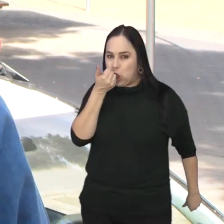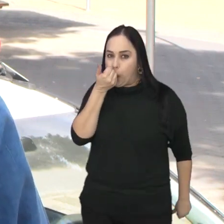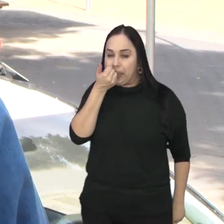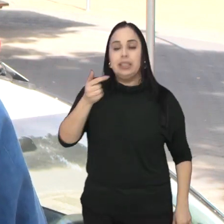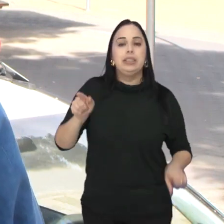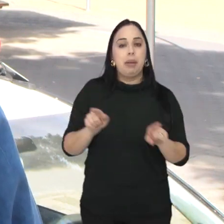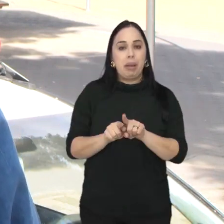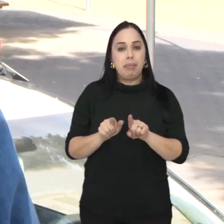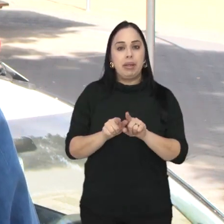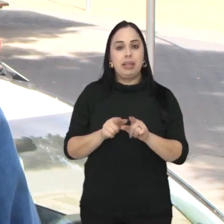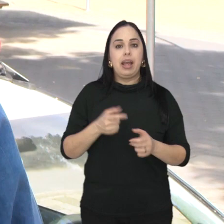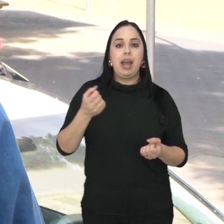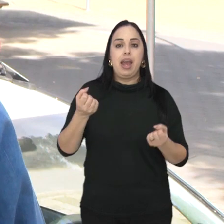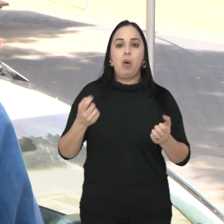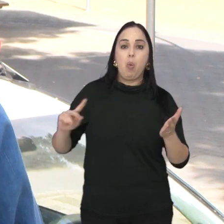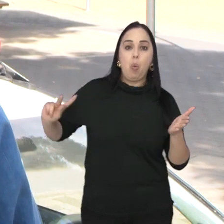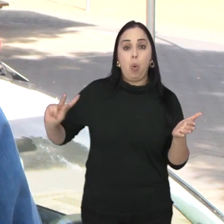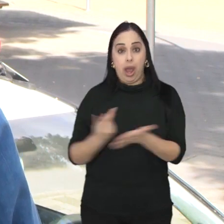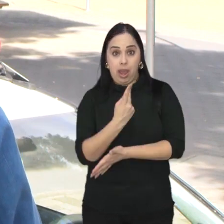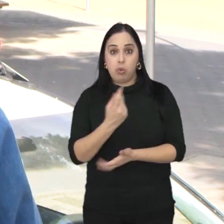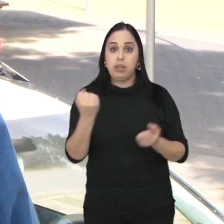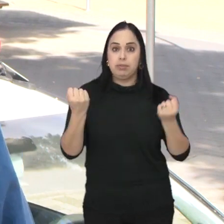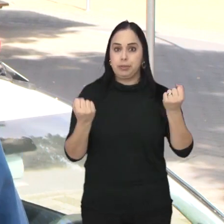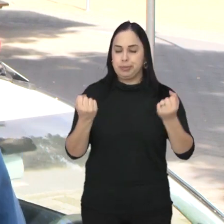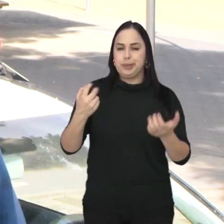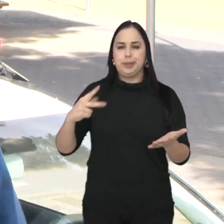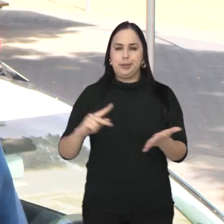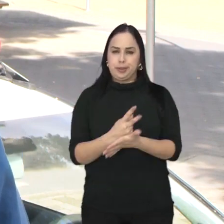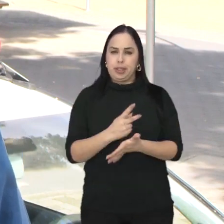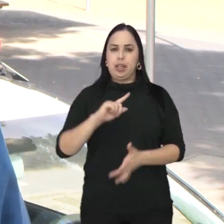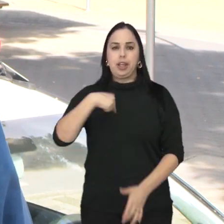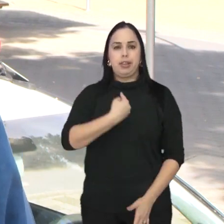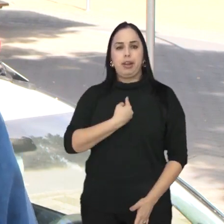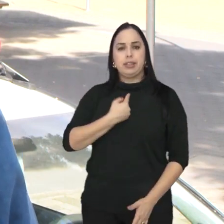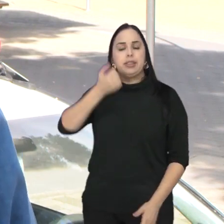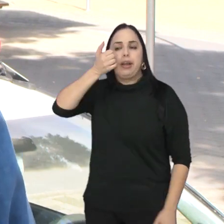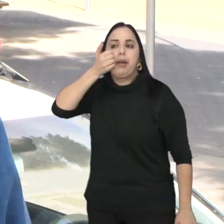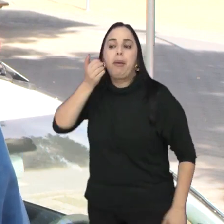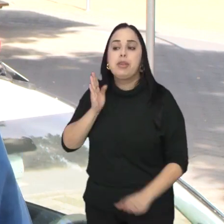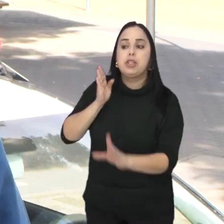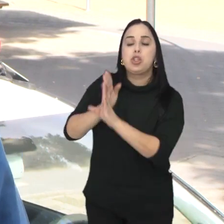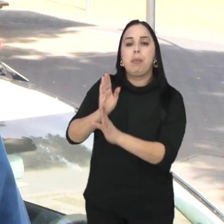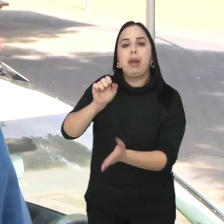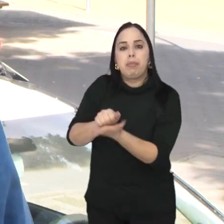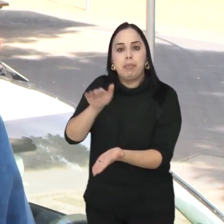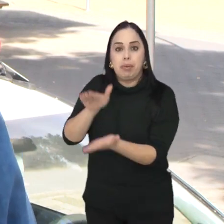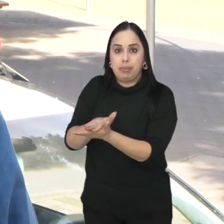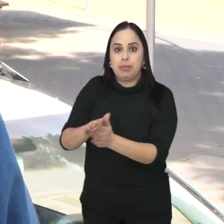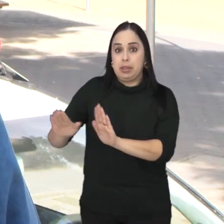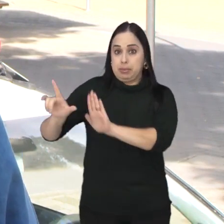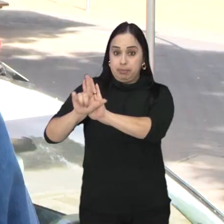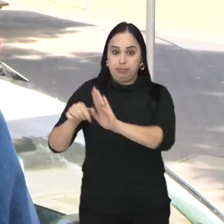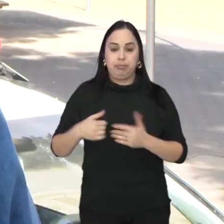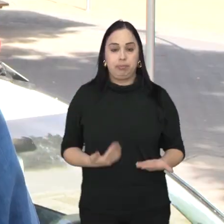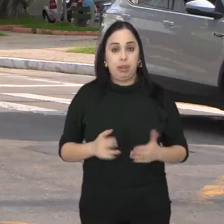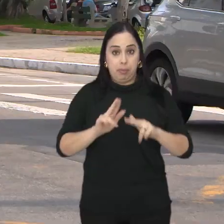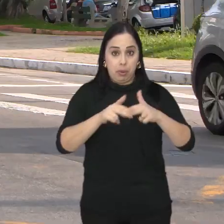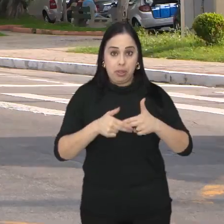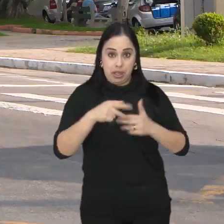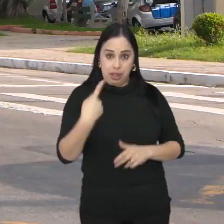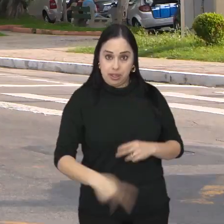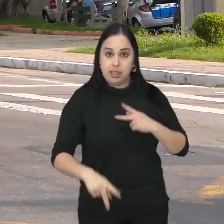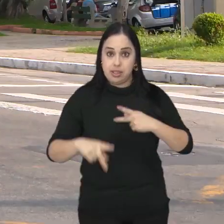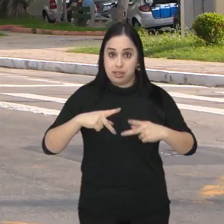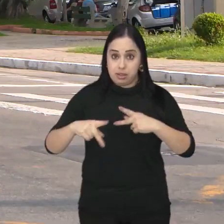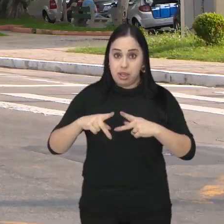São ações, né, condutas que o motorista tem e quando ele identifica essa conduta, ele autua conforme o que está acontecendo. Aqui